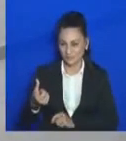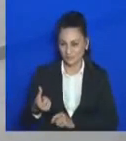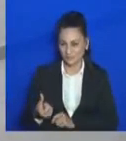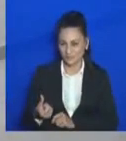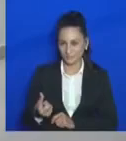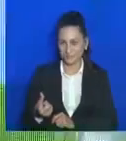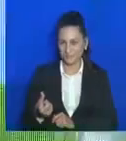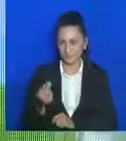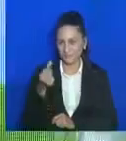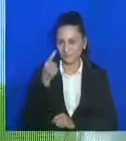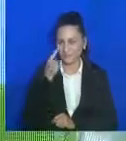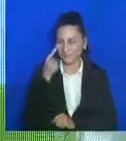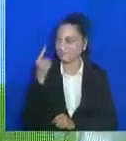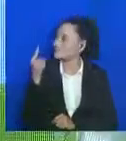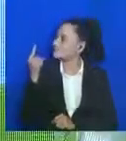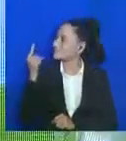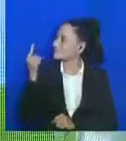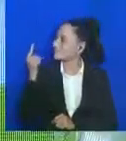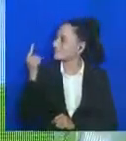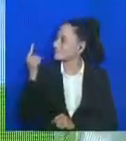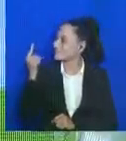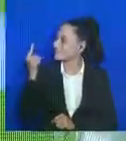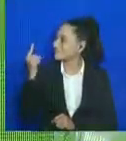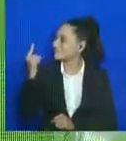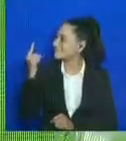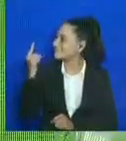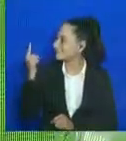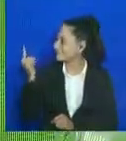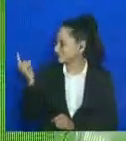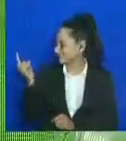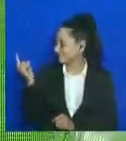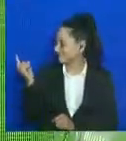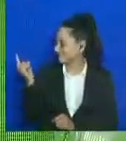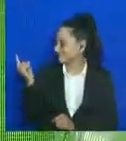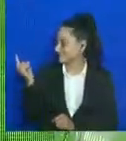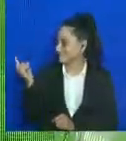6. Bola posicionada. Valendo.